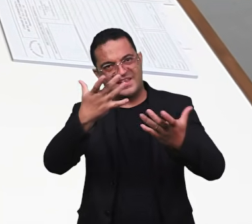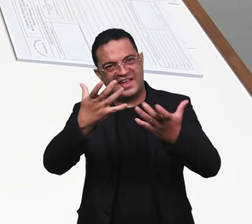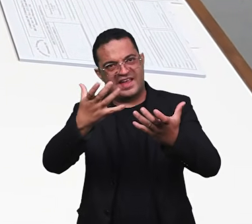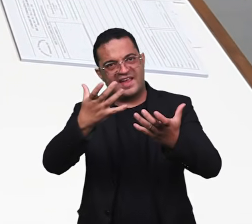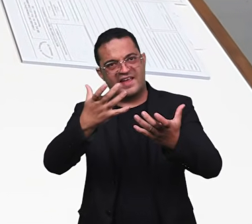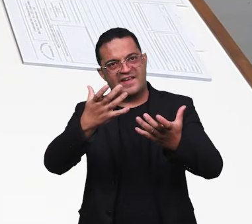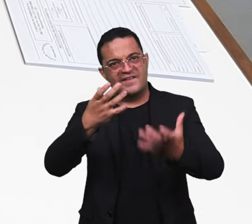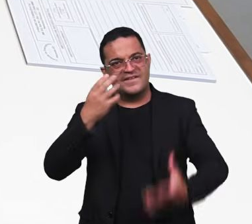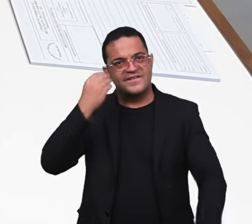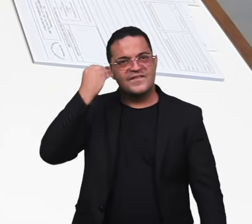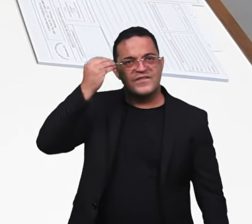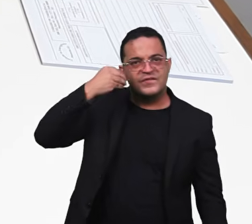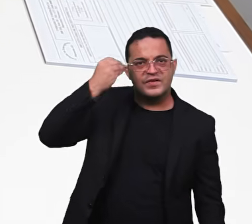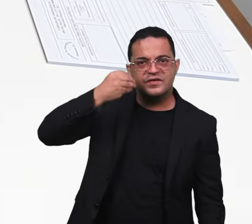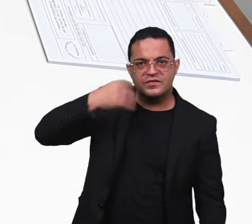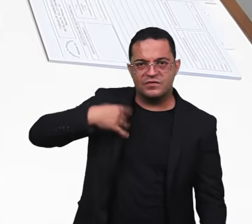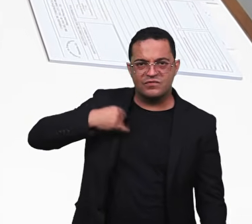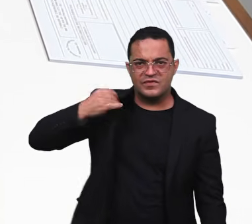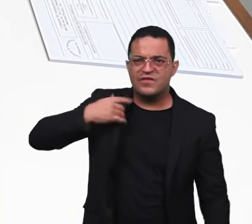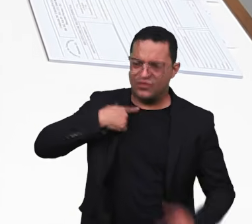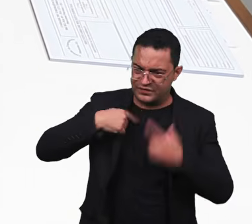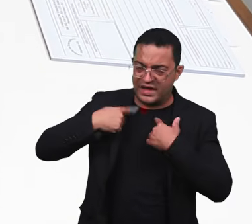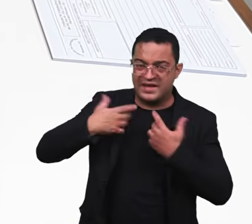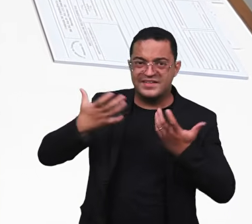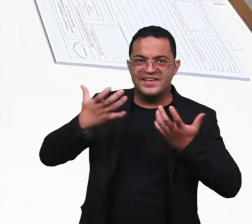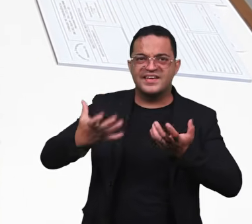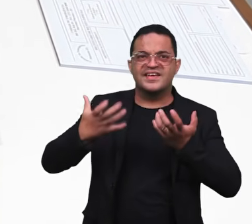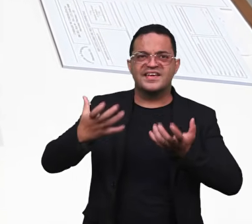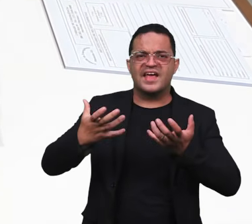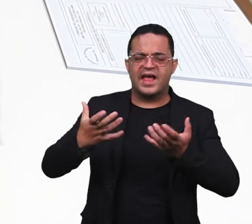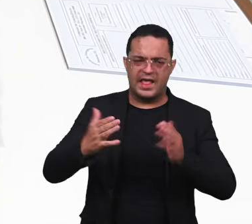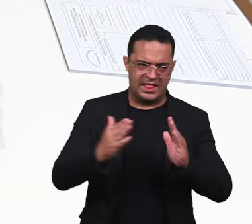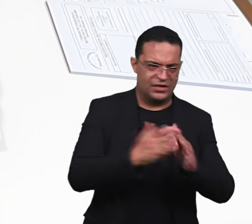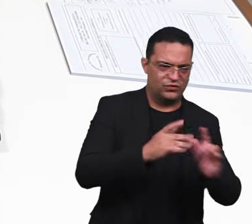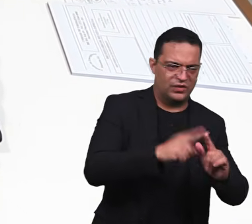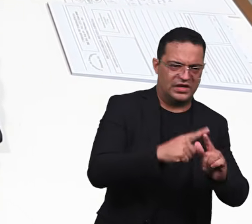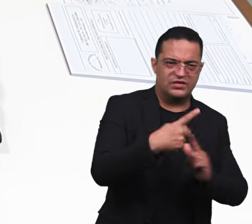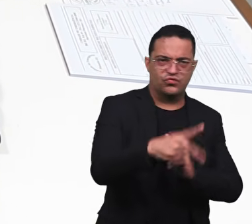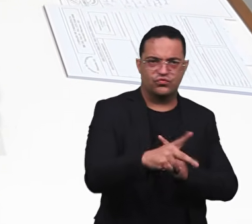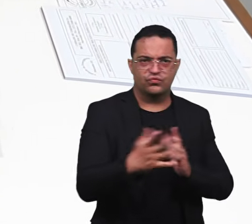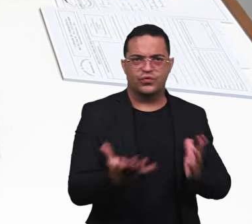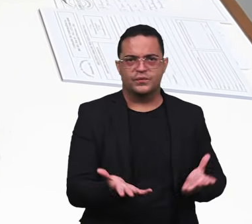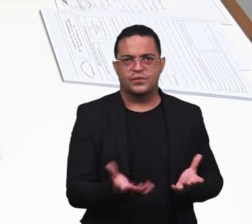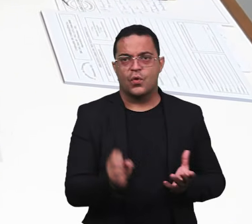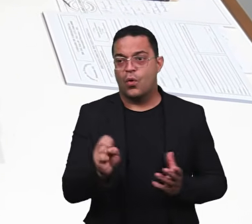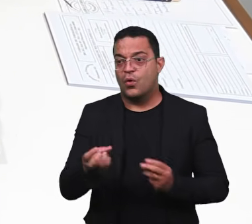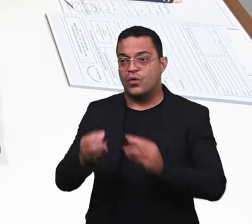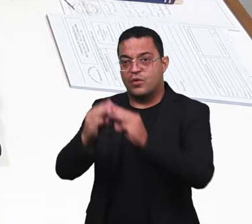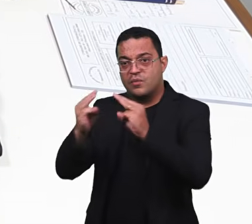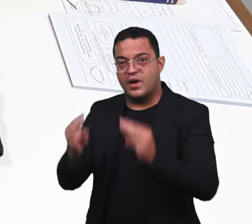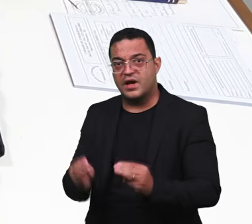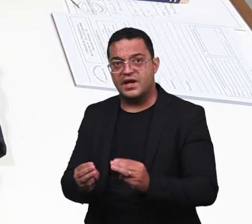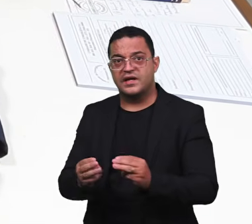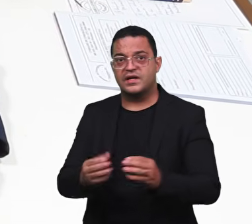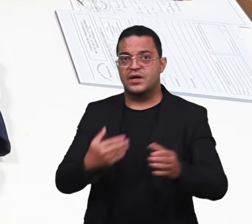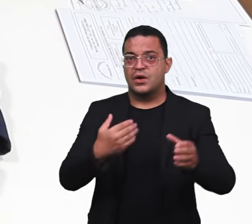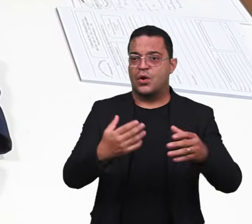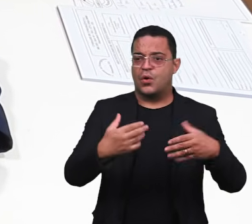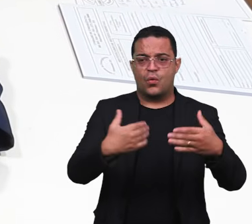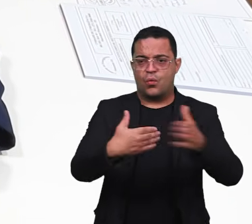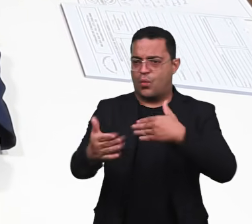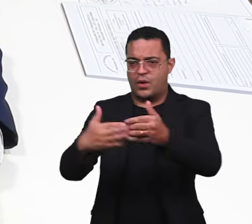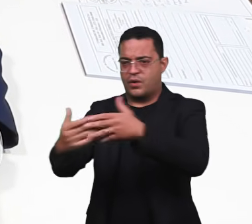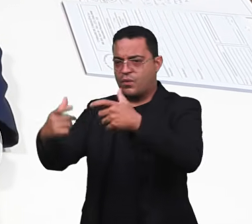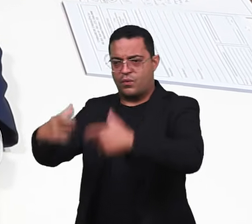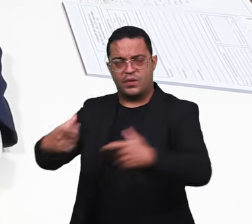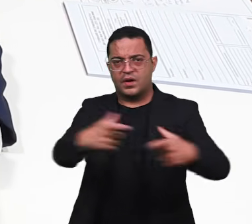Você tem desejo de ser voluntário? Seja na igreja, seja no